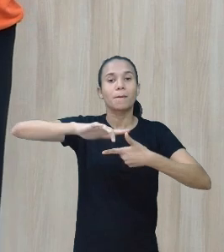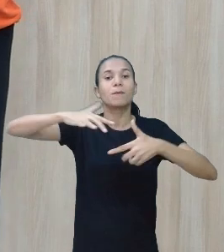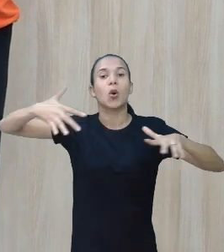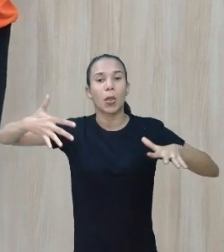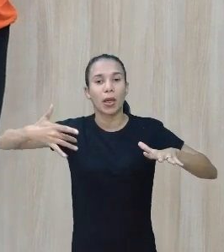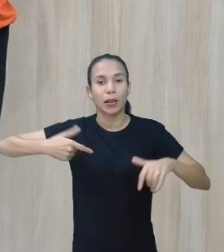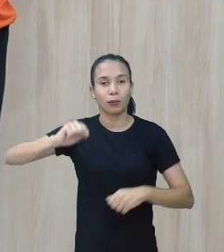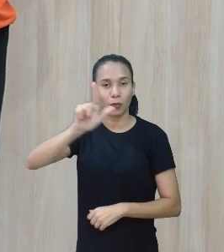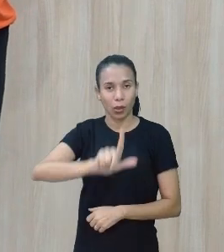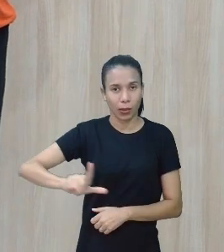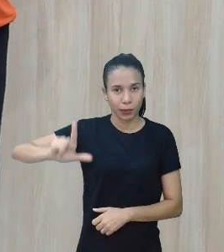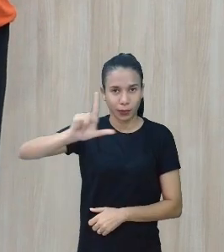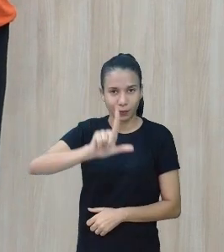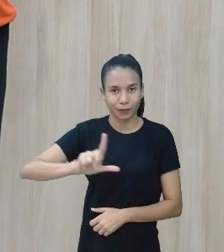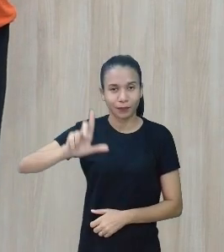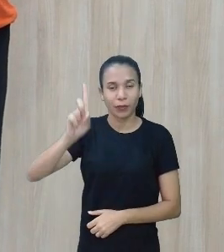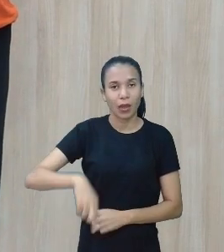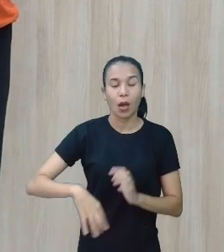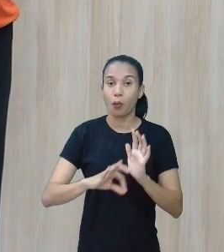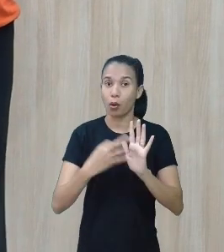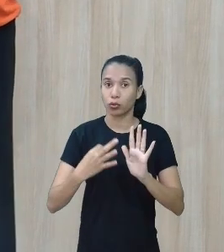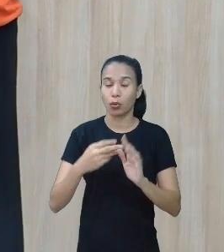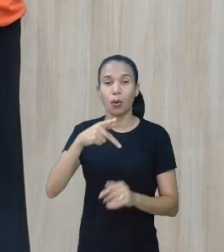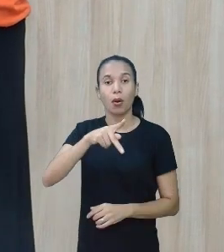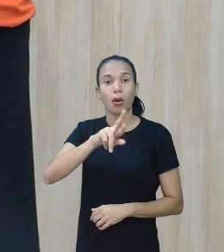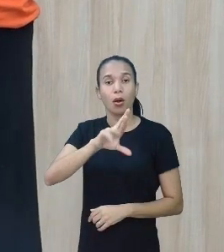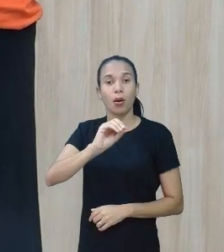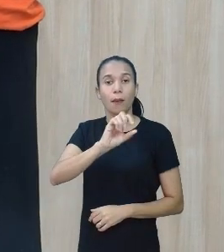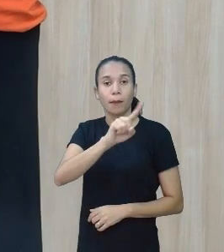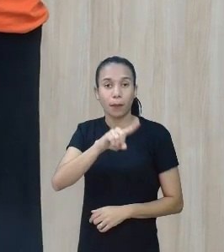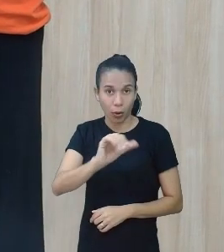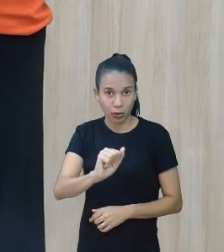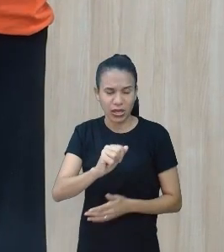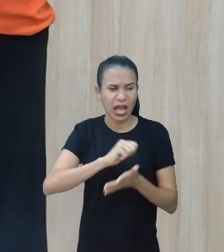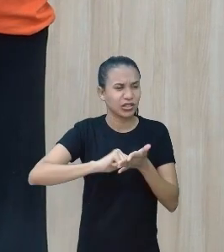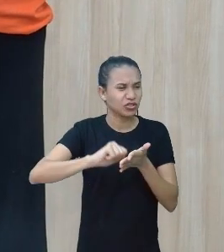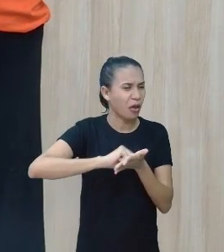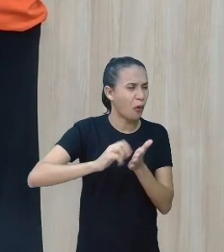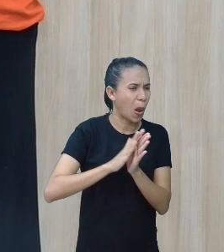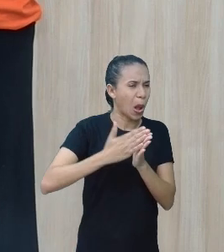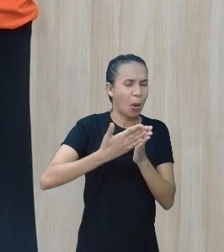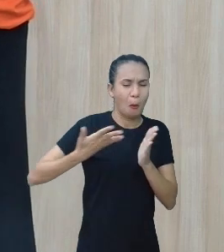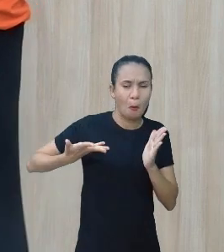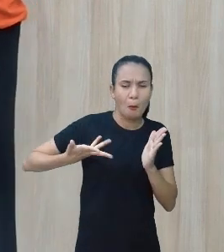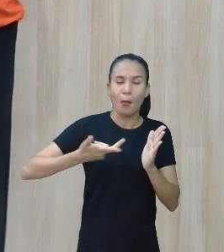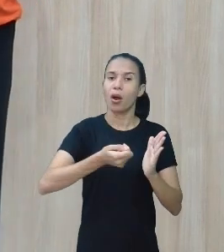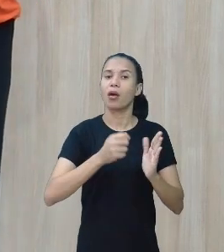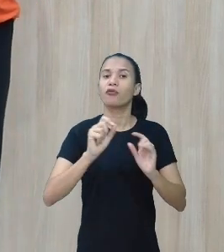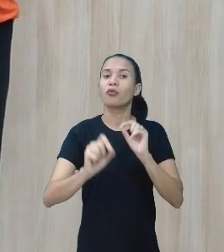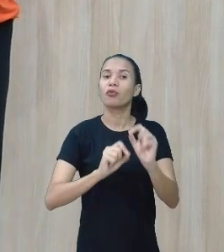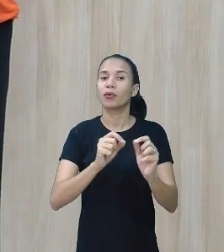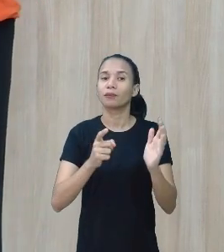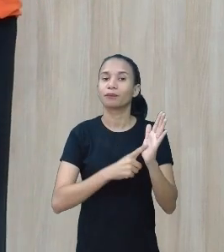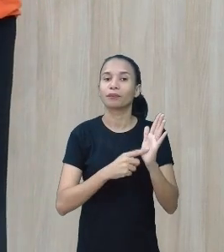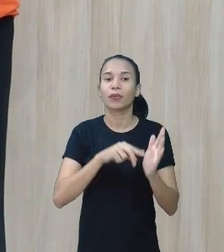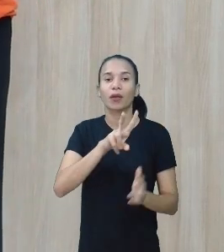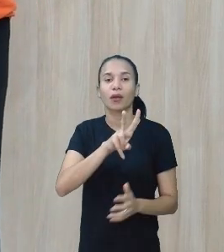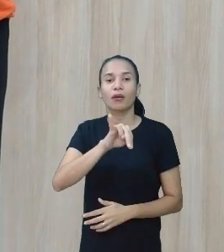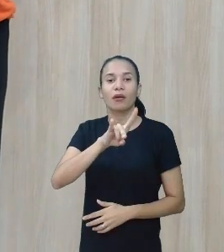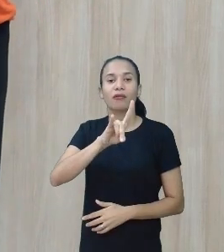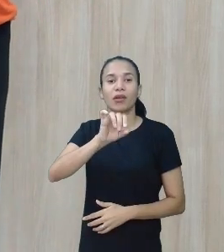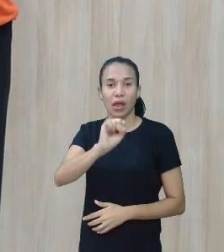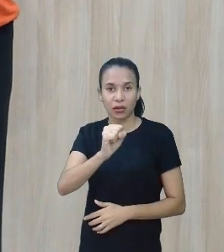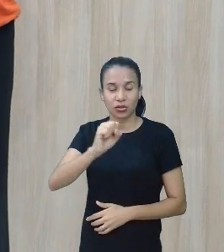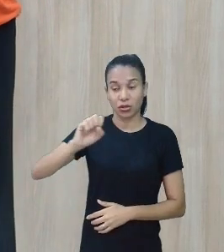nossa literatura. Ele é um autor de prosa, escreveu grandes obras, dentre elas Vidas Secas,